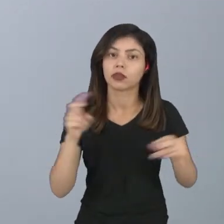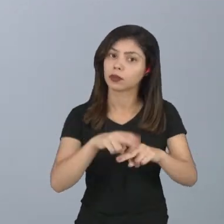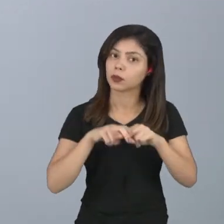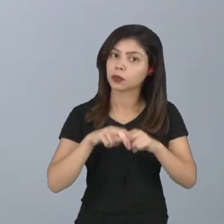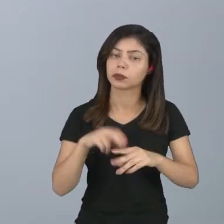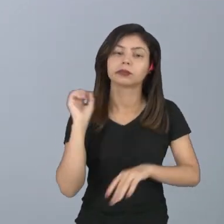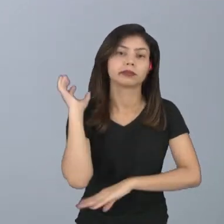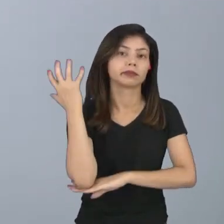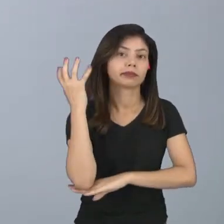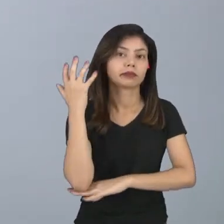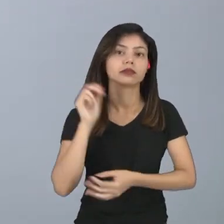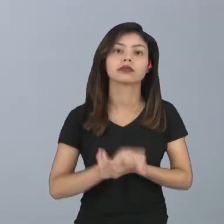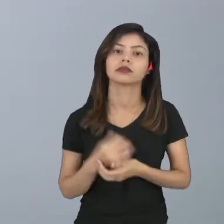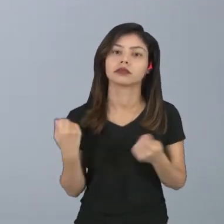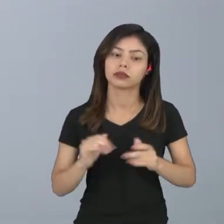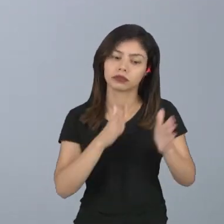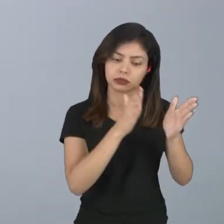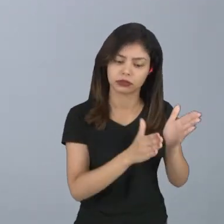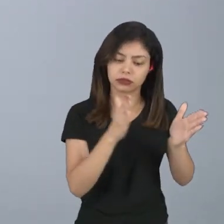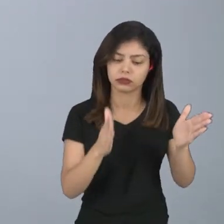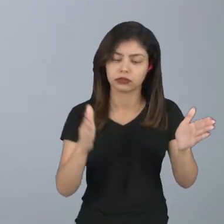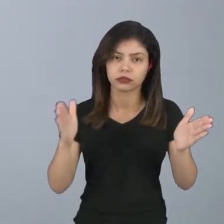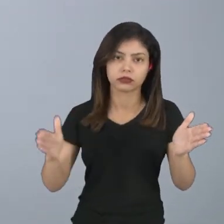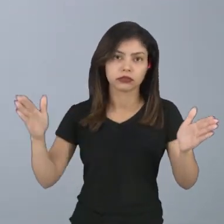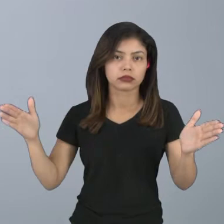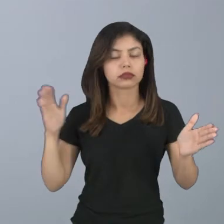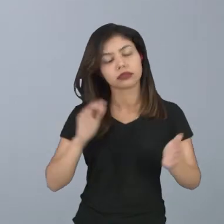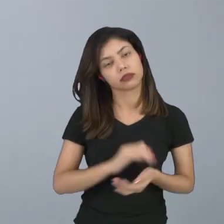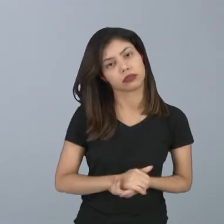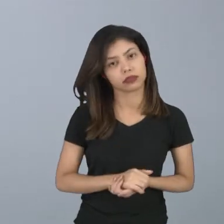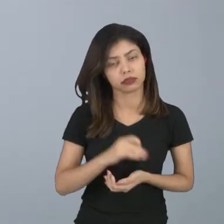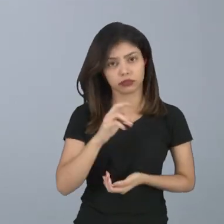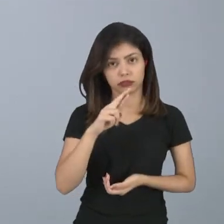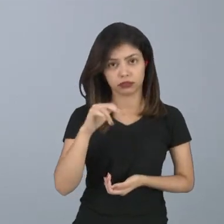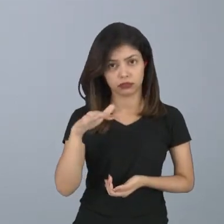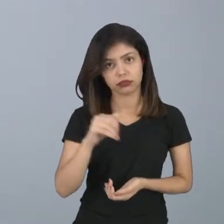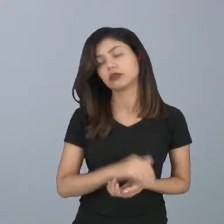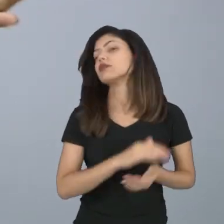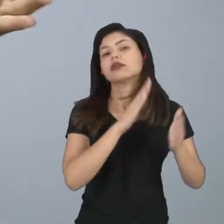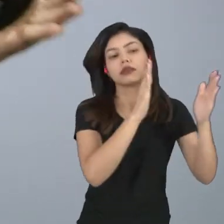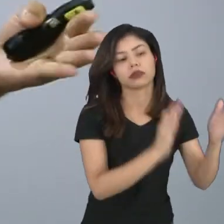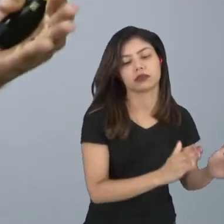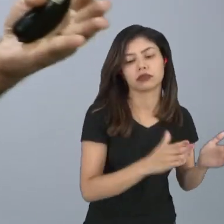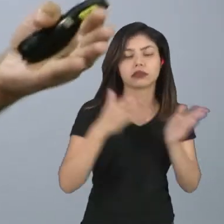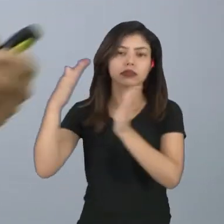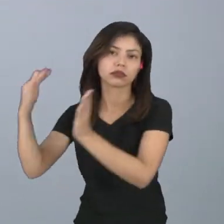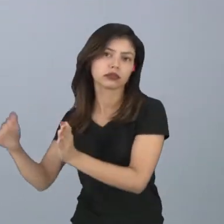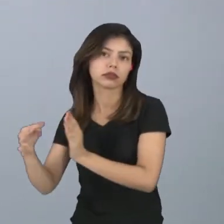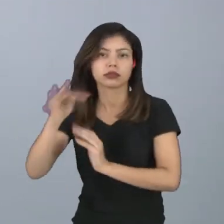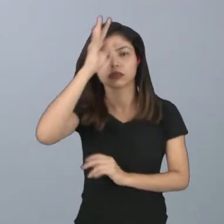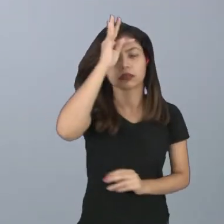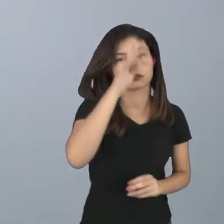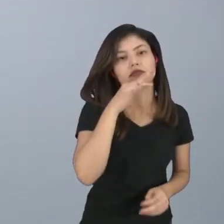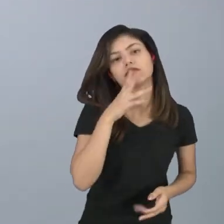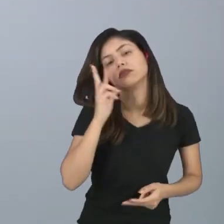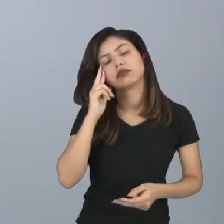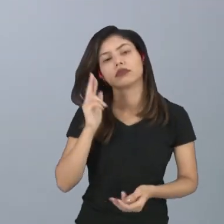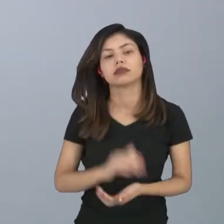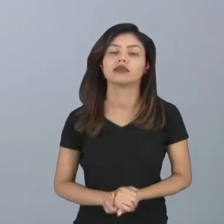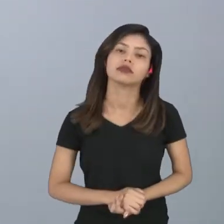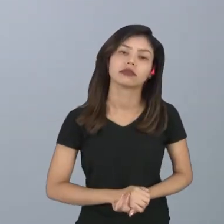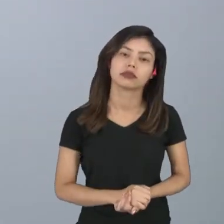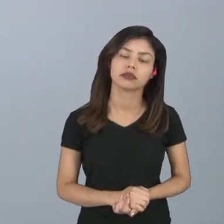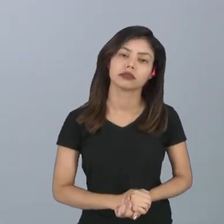plantações sempre tem que ter um espaço, um intervalo entre uma plantação transgênica e uma plantação tradicional, tá, gente?